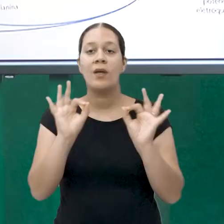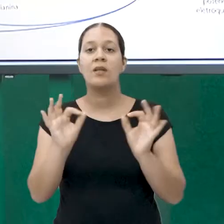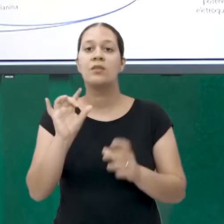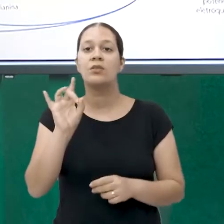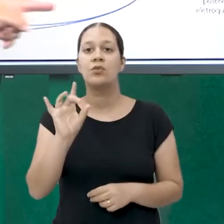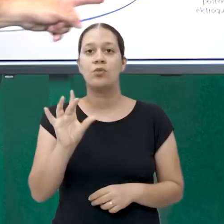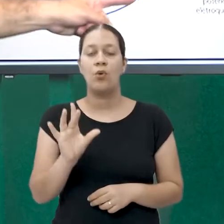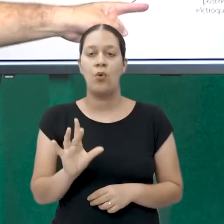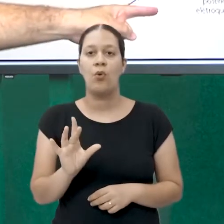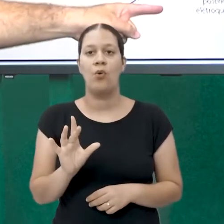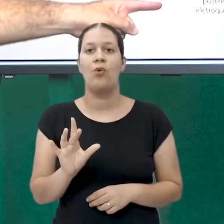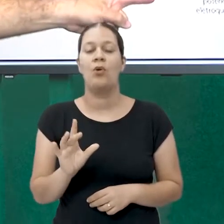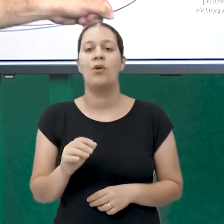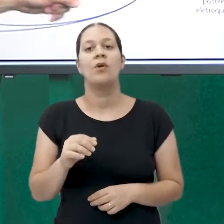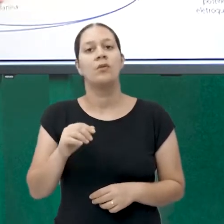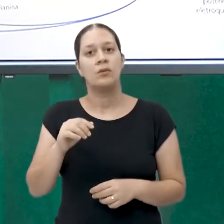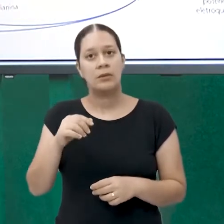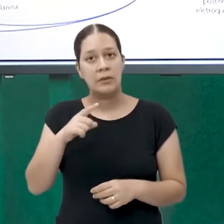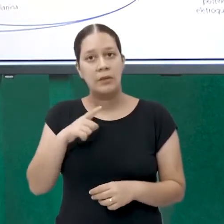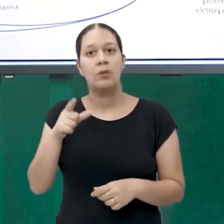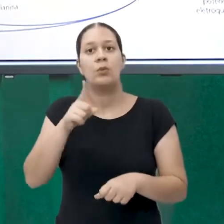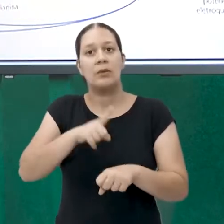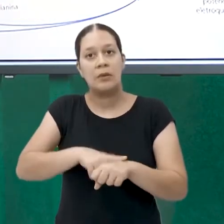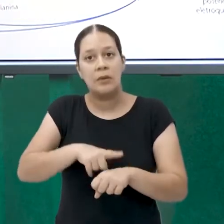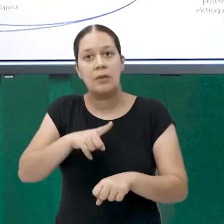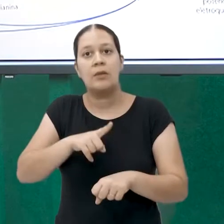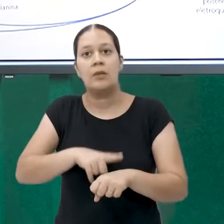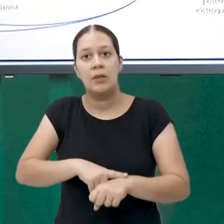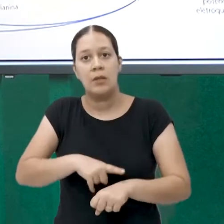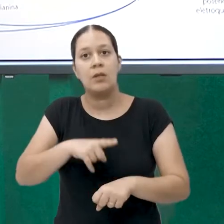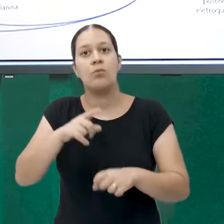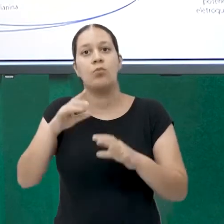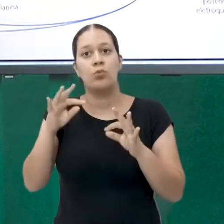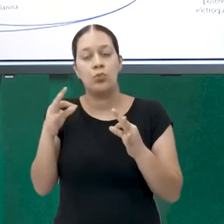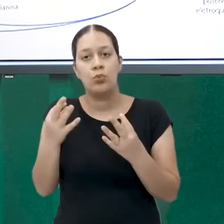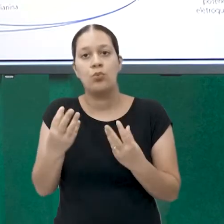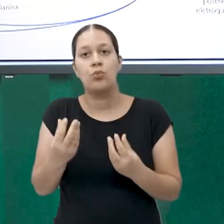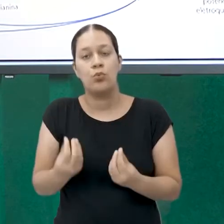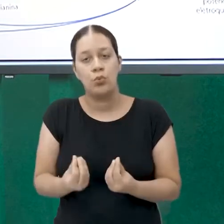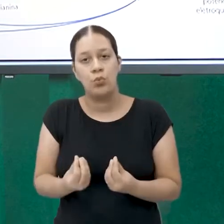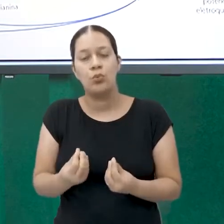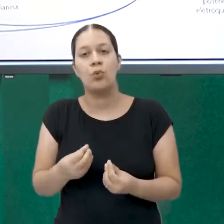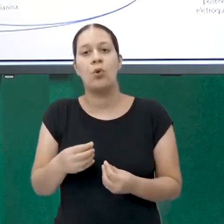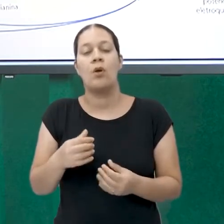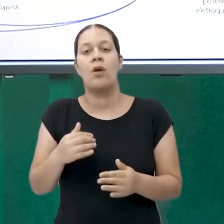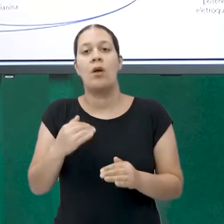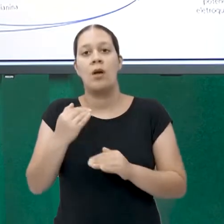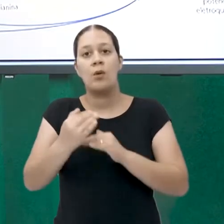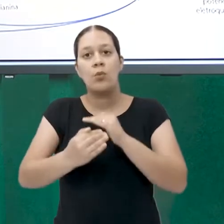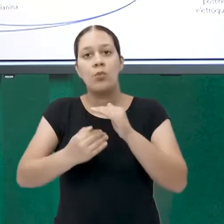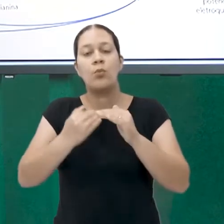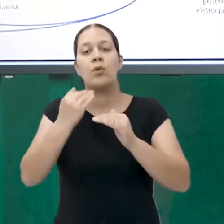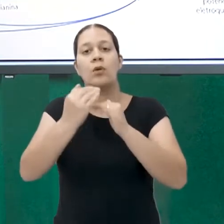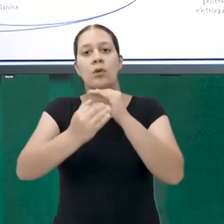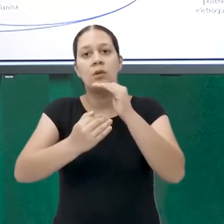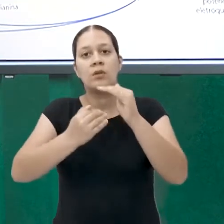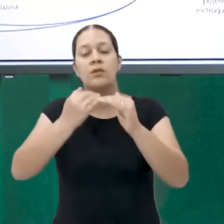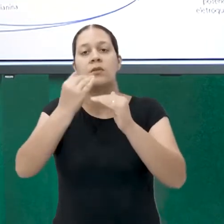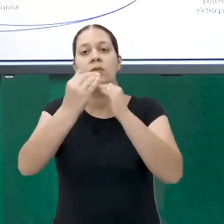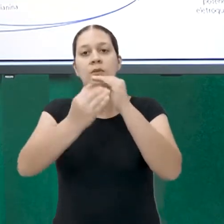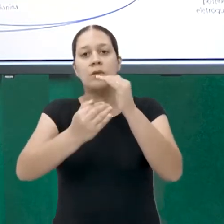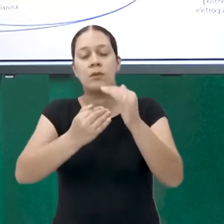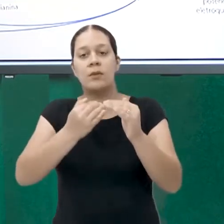galera? Não é um hidrogênio só, né? Você tem a quebra o tempo todo de água aqui, o tempo todo, e vai acumulando